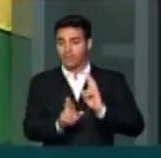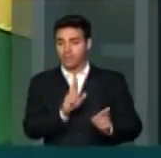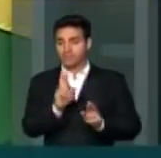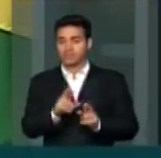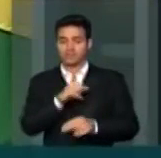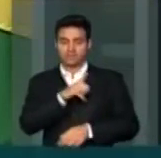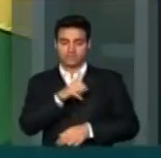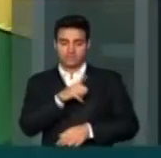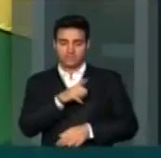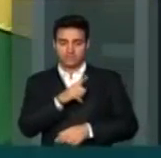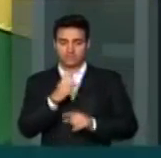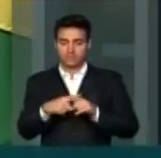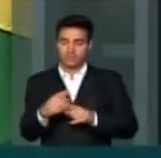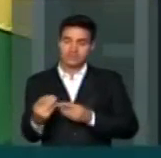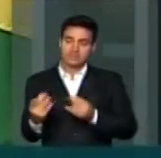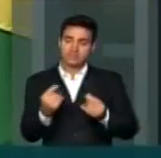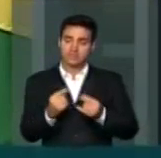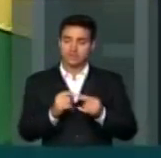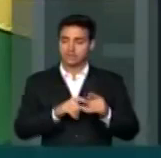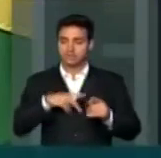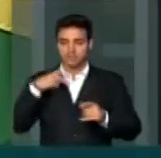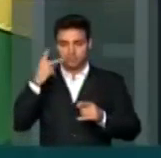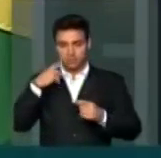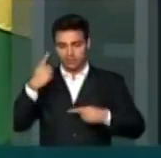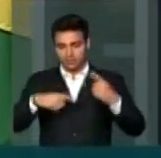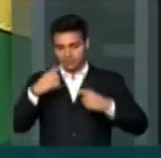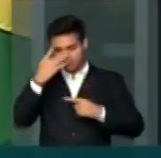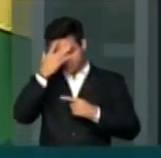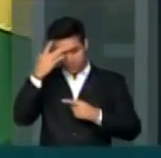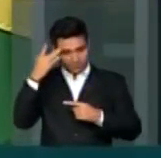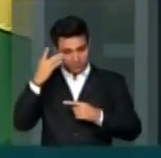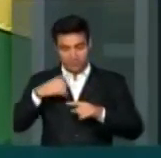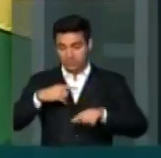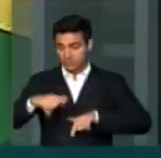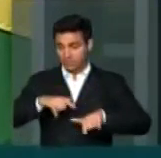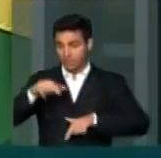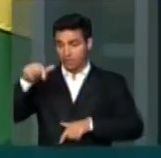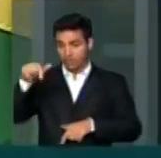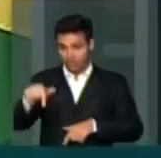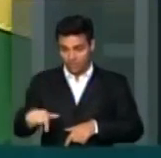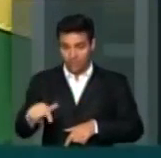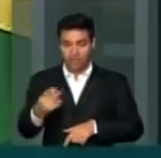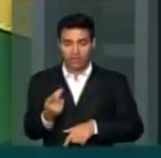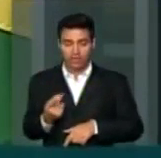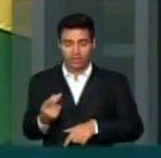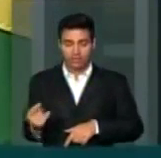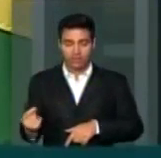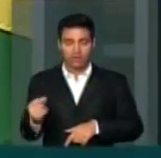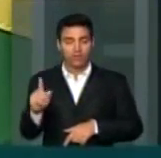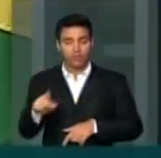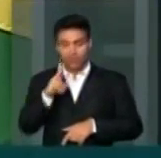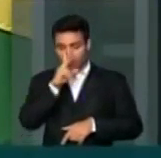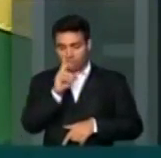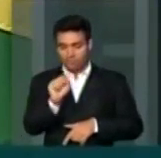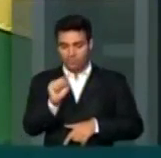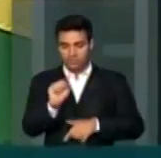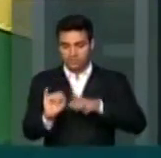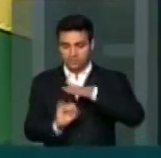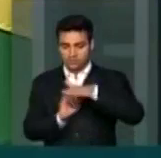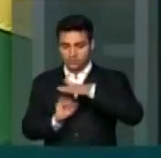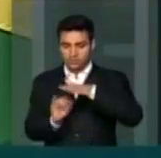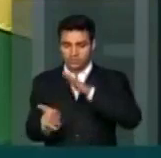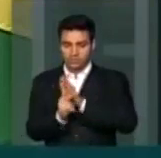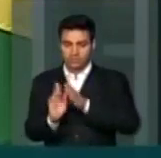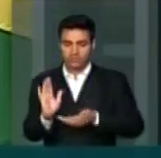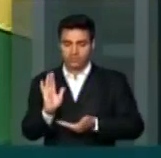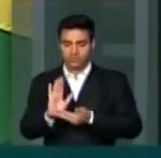reinventa pela sensibilidade política dos que fecundam aqui, permanentemente, o vigor institucional do